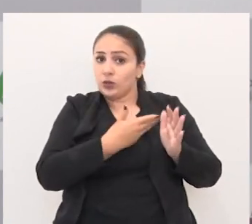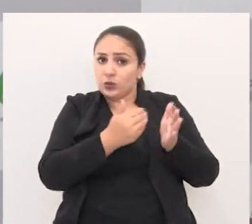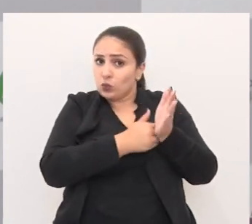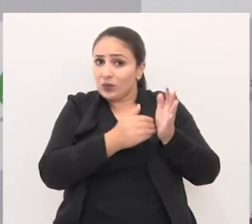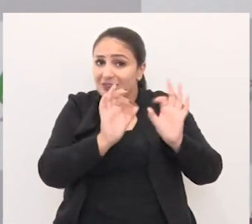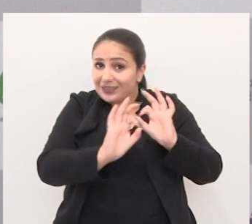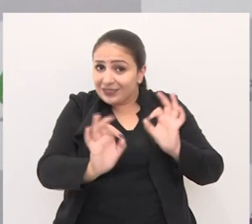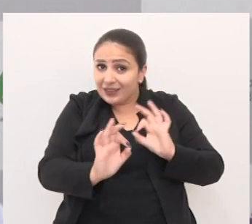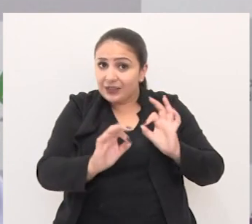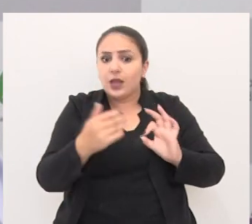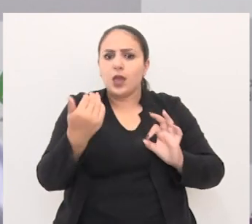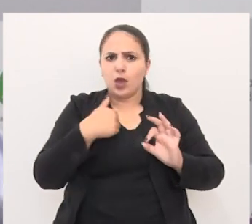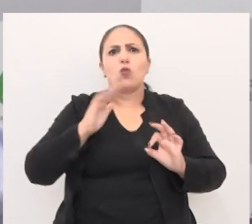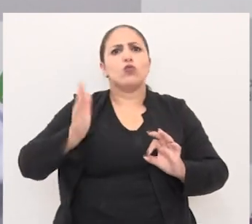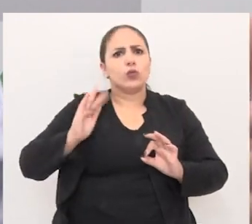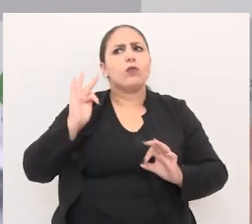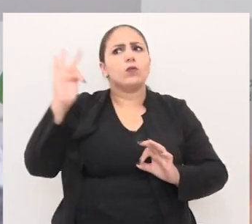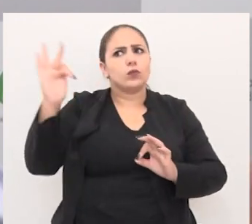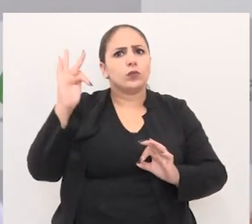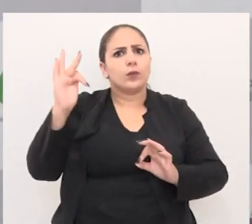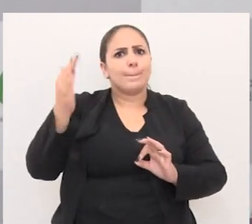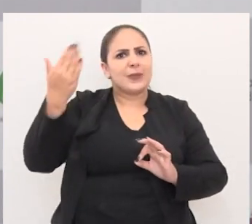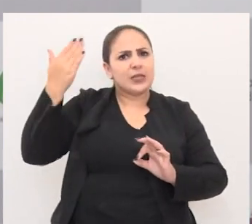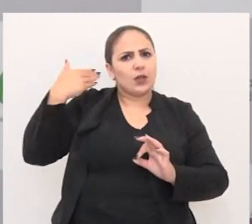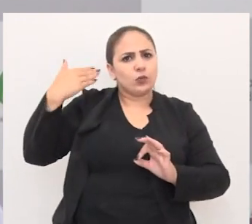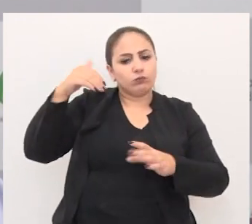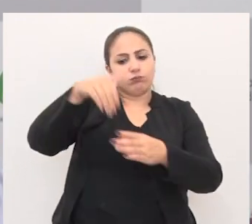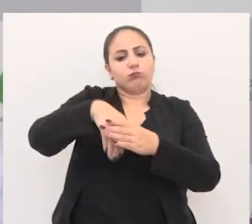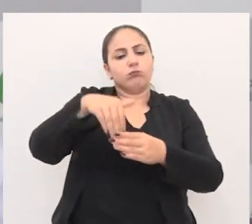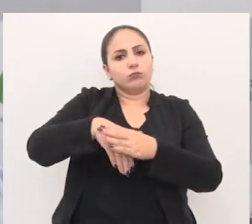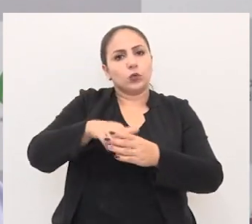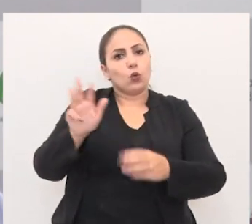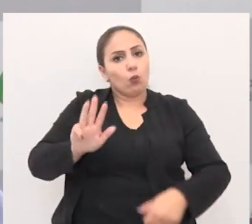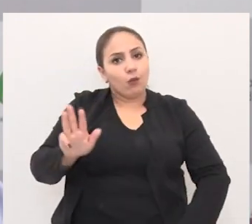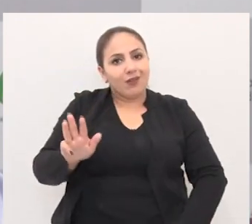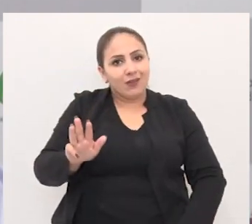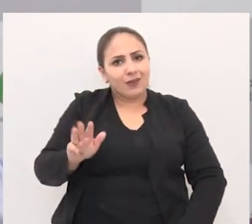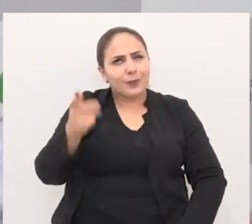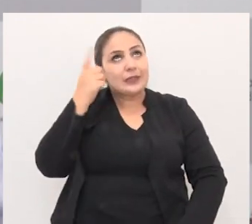acreditando que ele ia fazer o máximo para a nossa população. Então fui